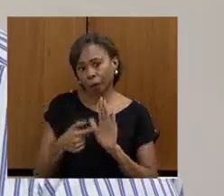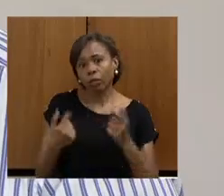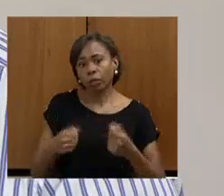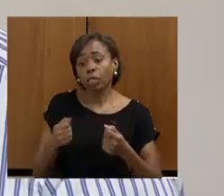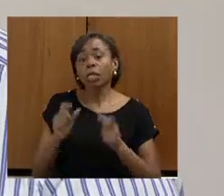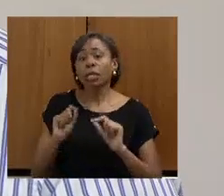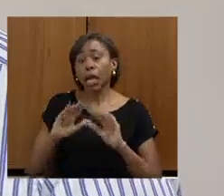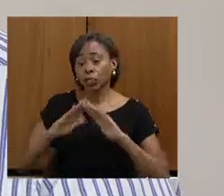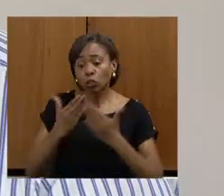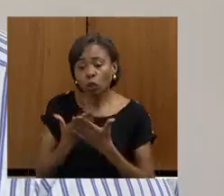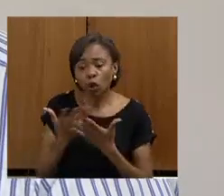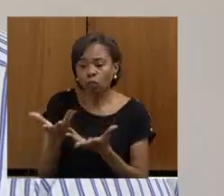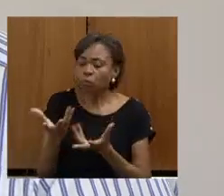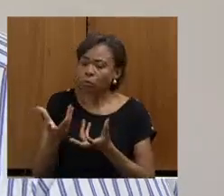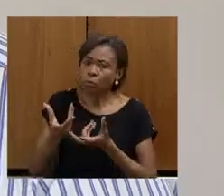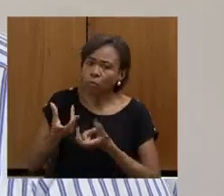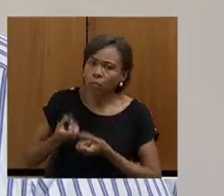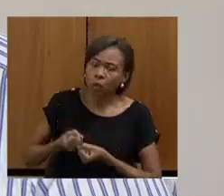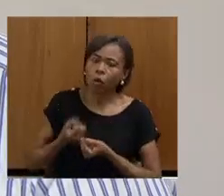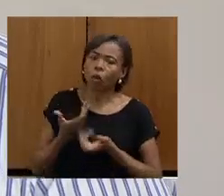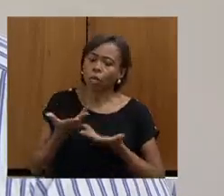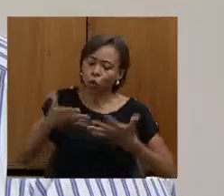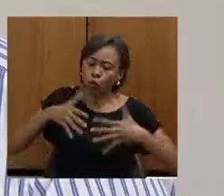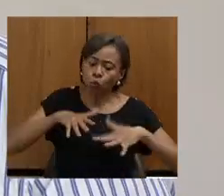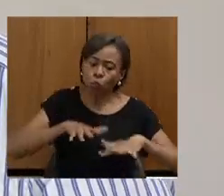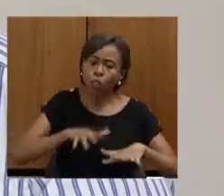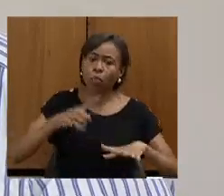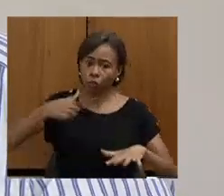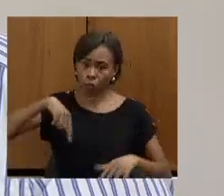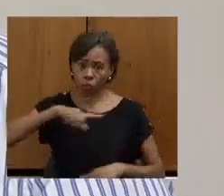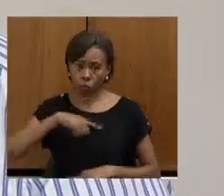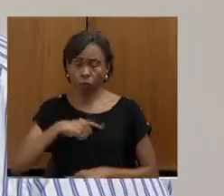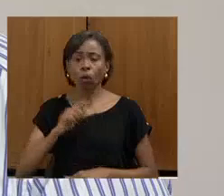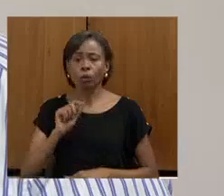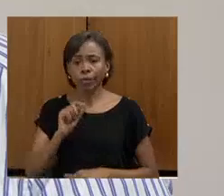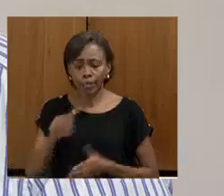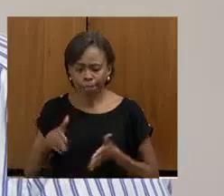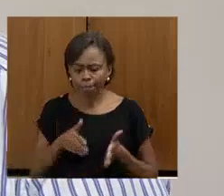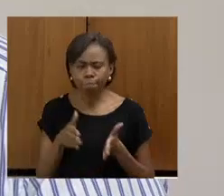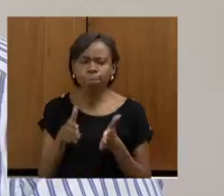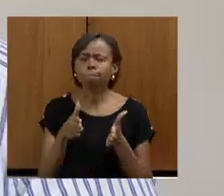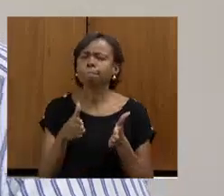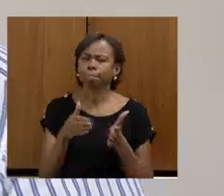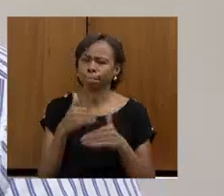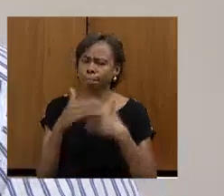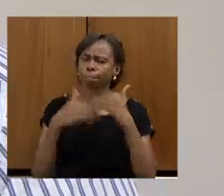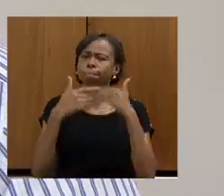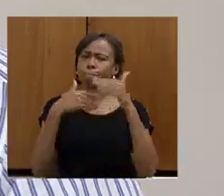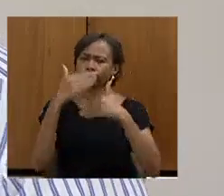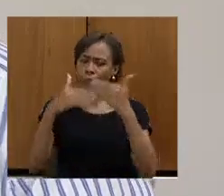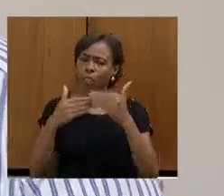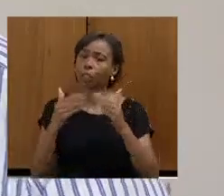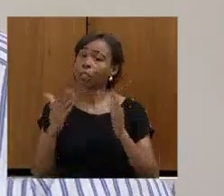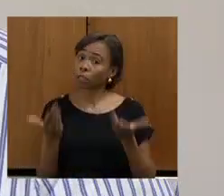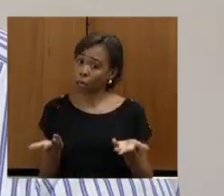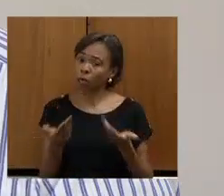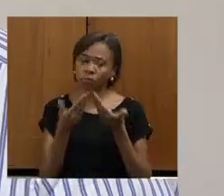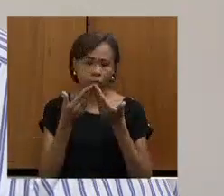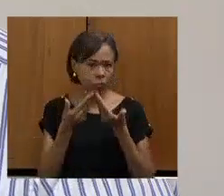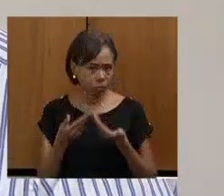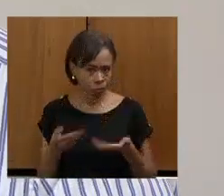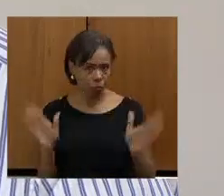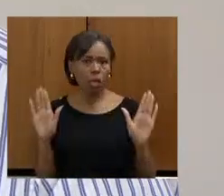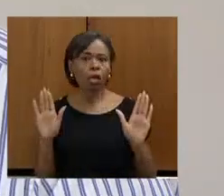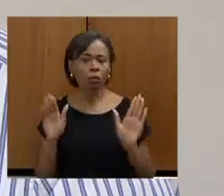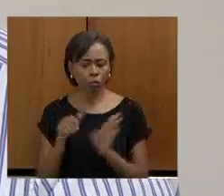inclusiva, nós temos feito esse caminho cada vez mais. Então, estamos abertos para